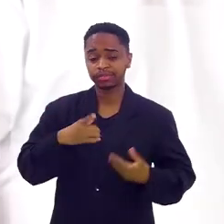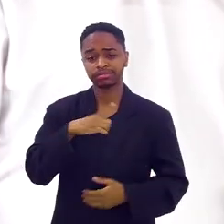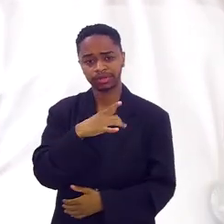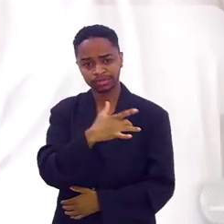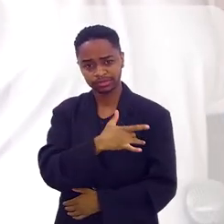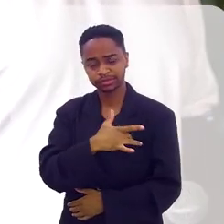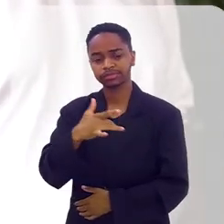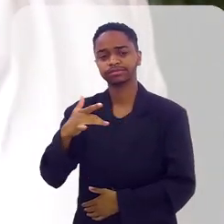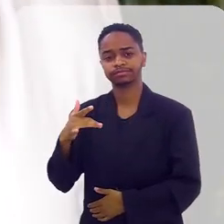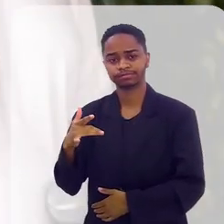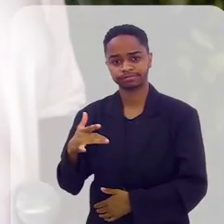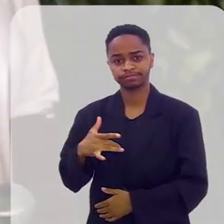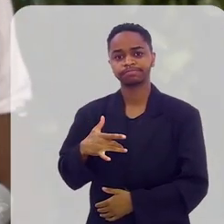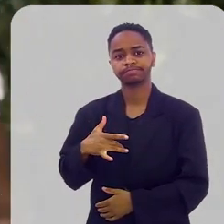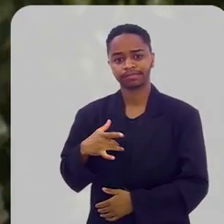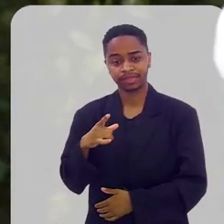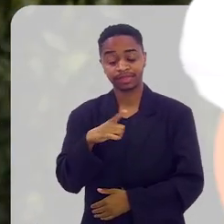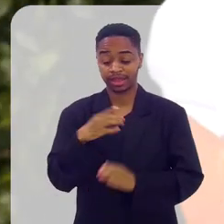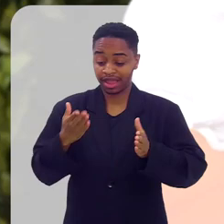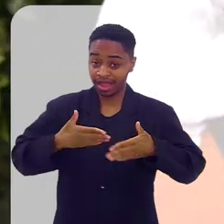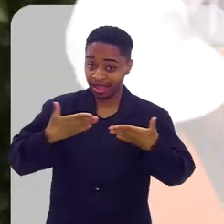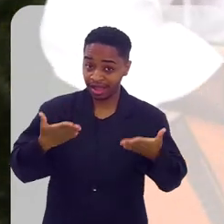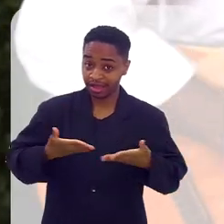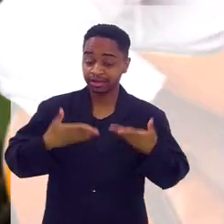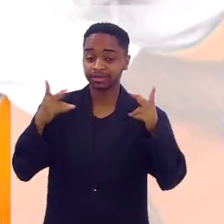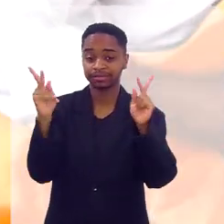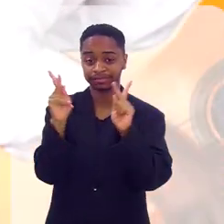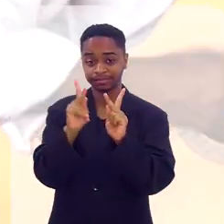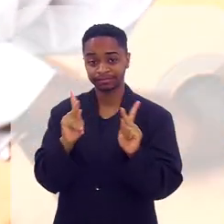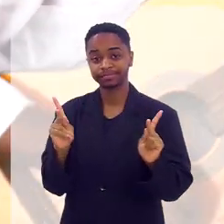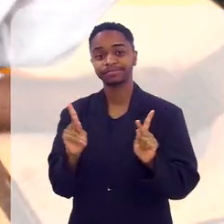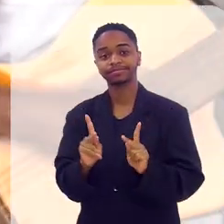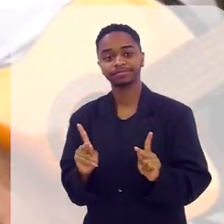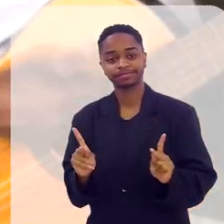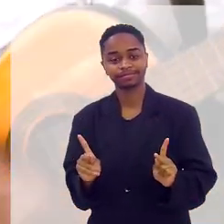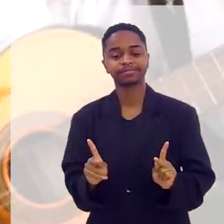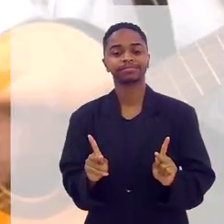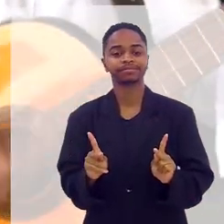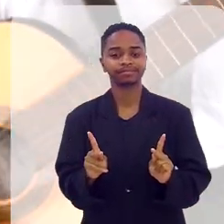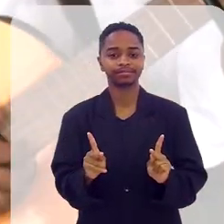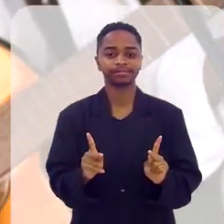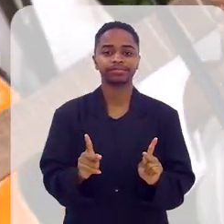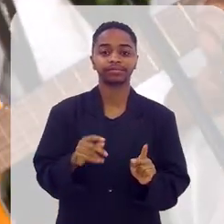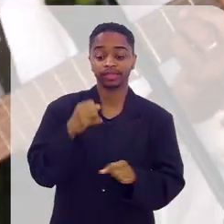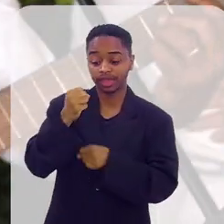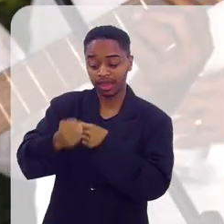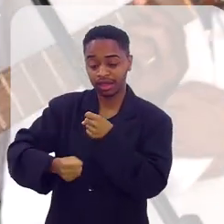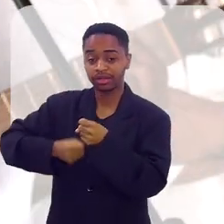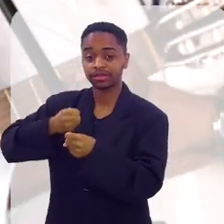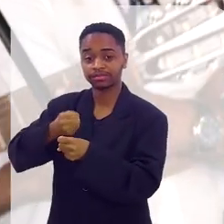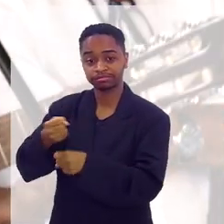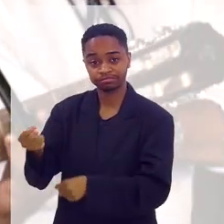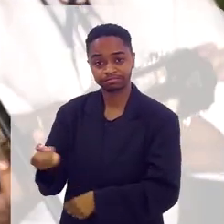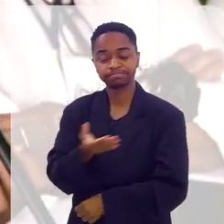saúde, com alegria e paz. Mais um ano já